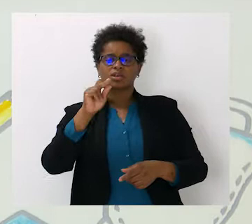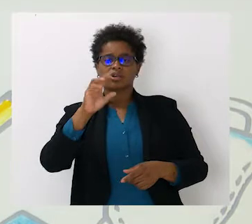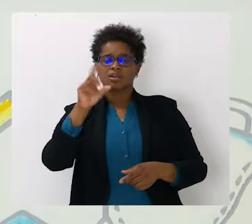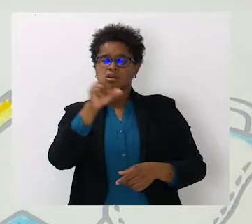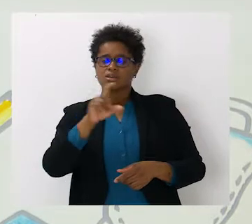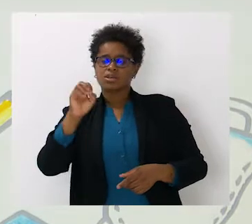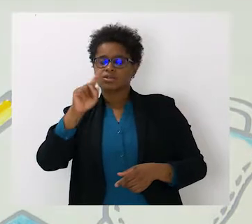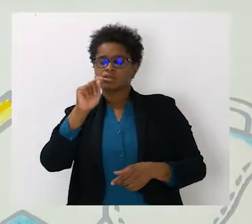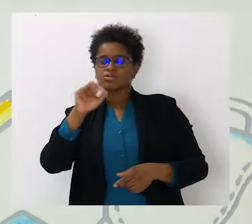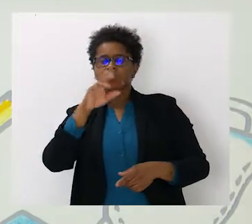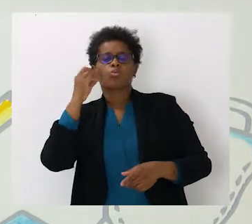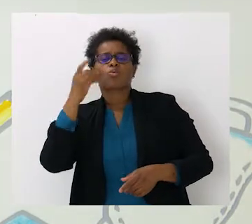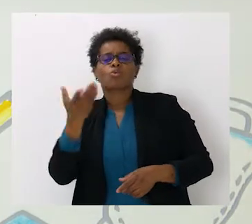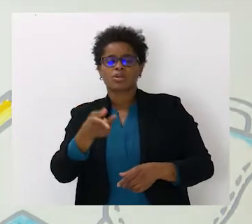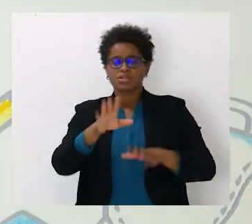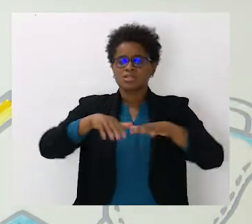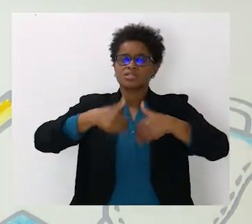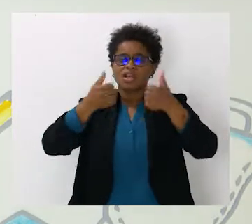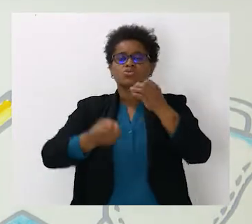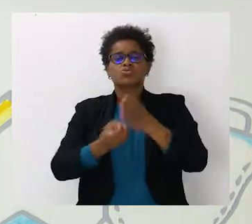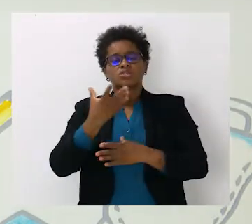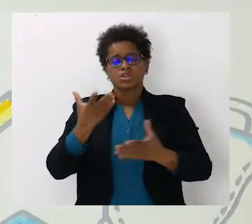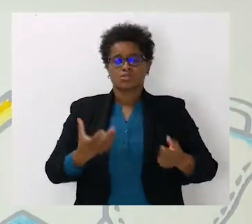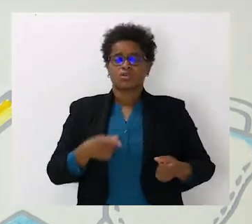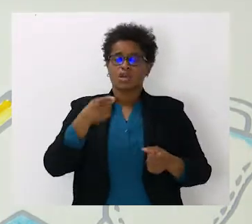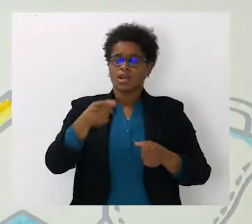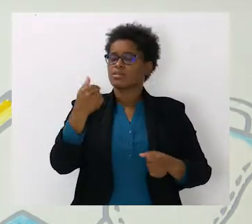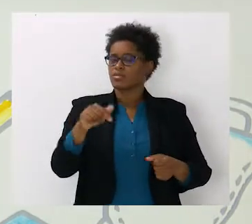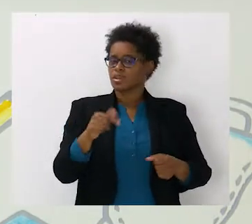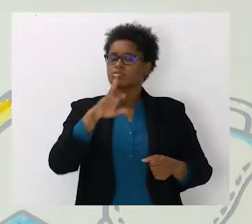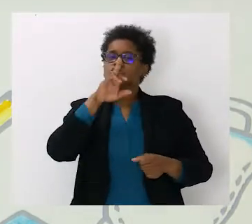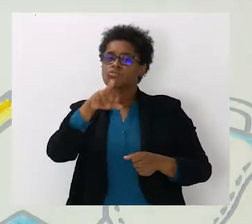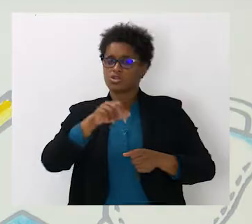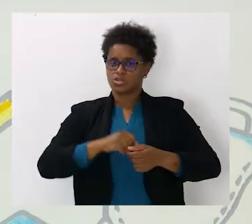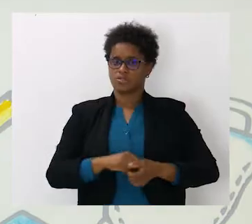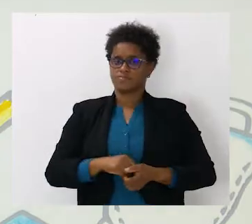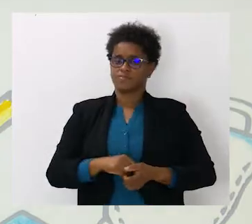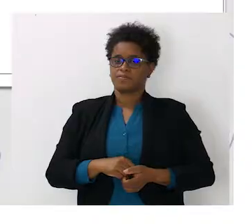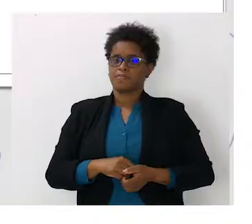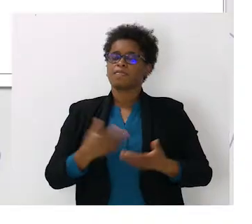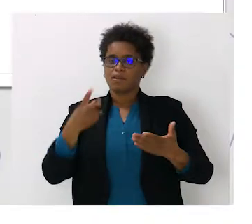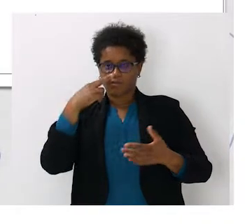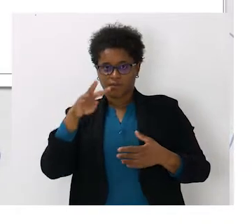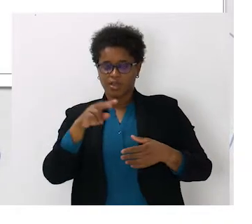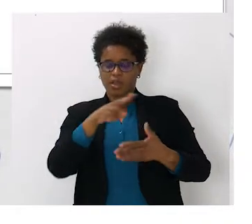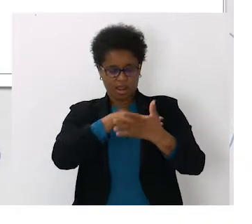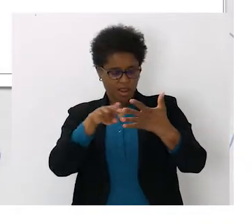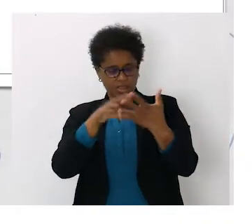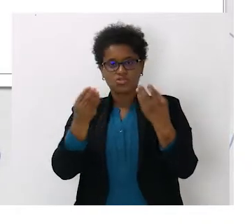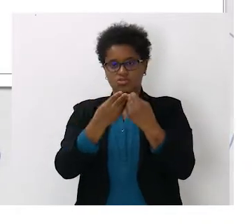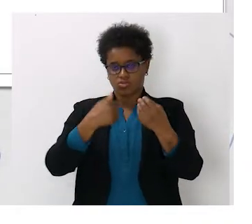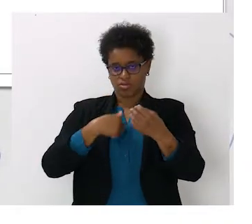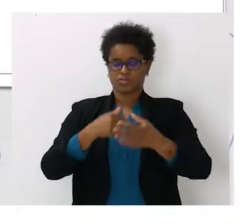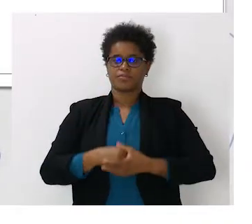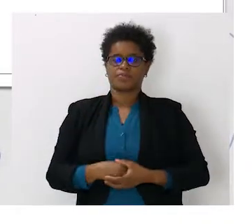razões, como que essas cidades surgiram. Portanto, ali temos as respostas. Vamos lá ver, leiam